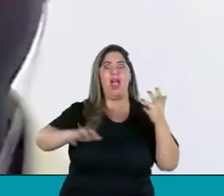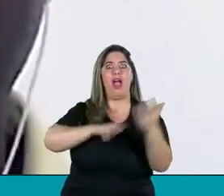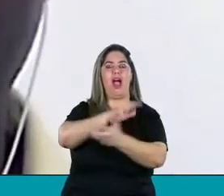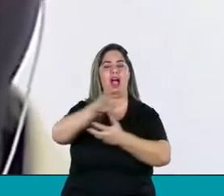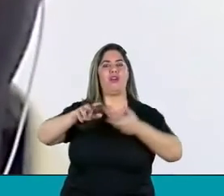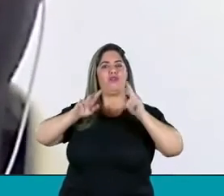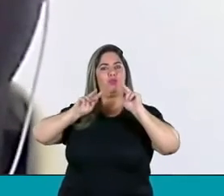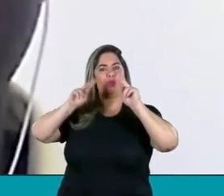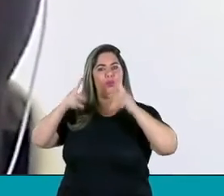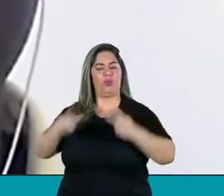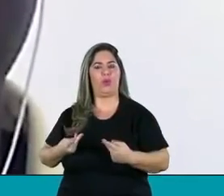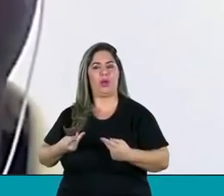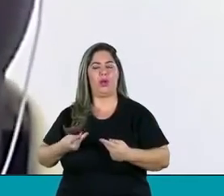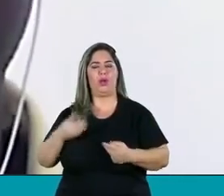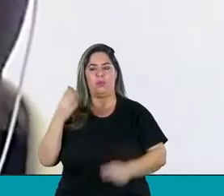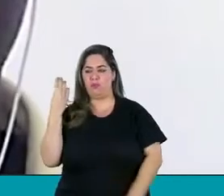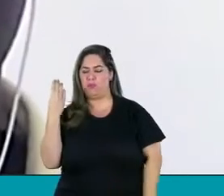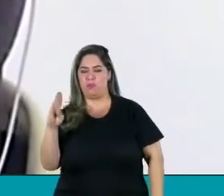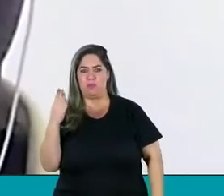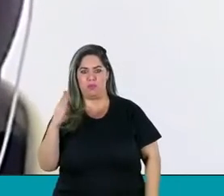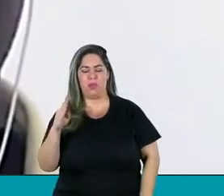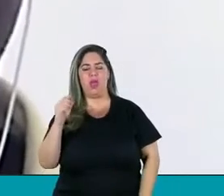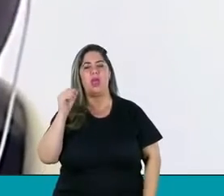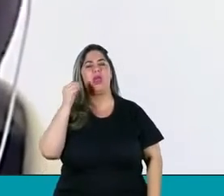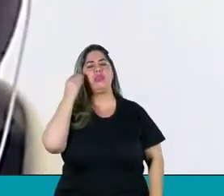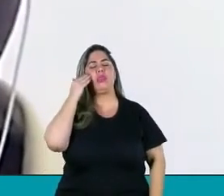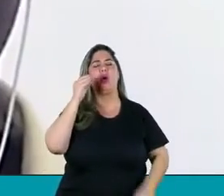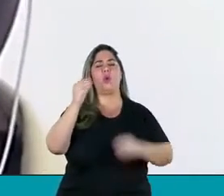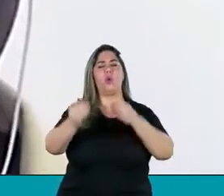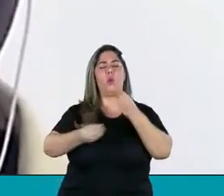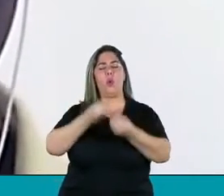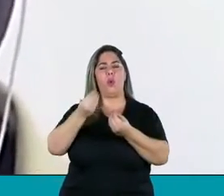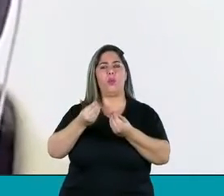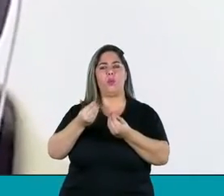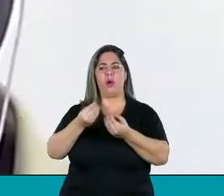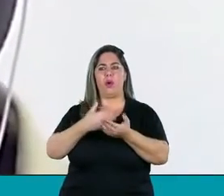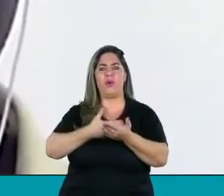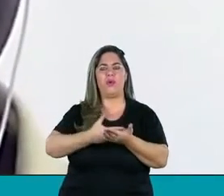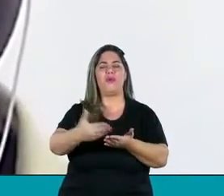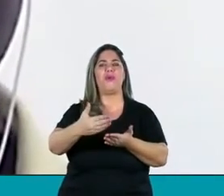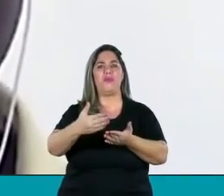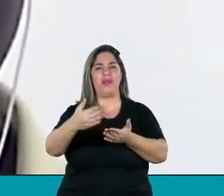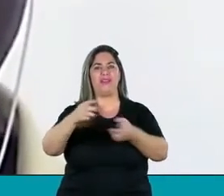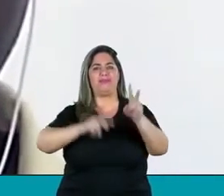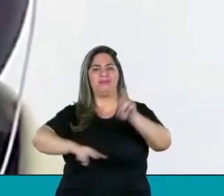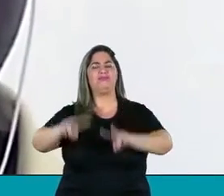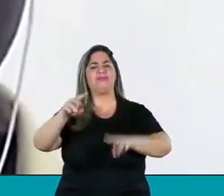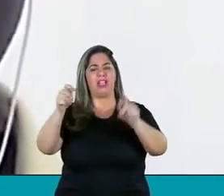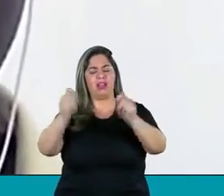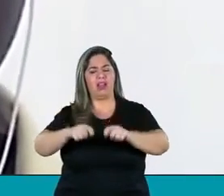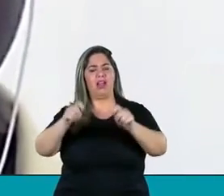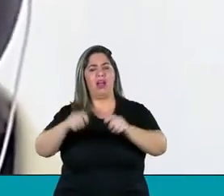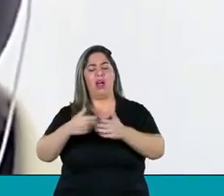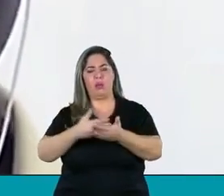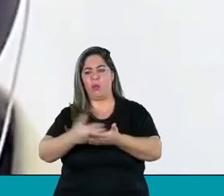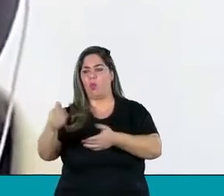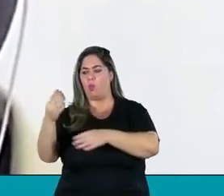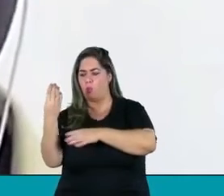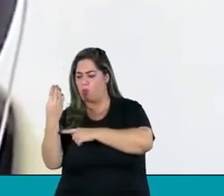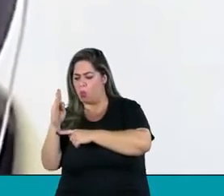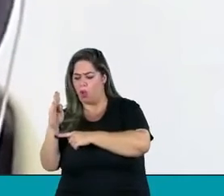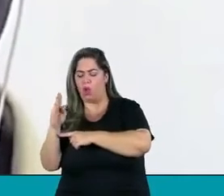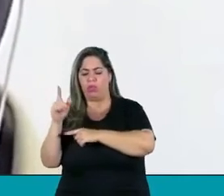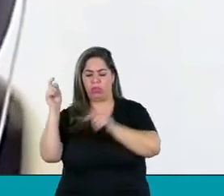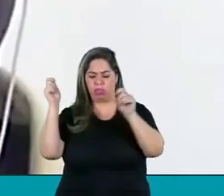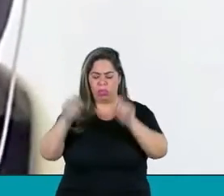biologique. A biologia é entendida como ponto de partida da análise complexa. É também por esse caminho que